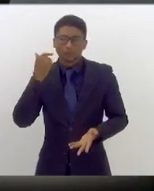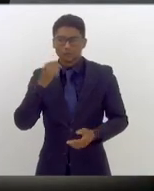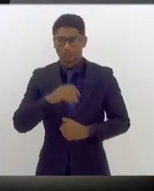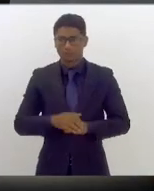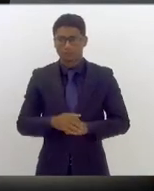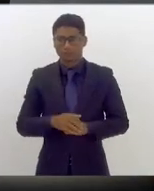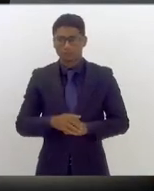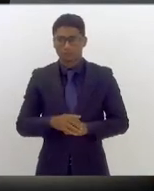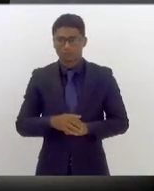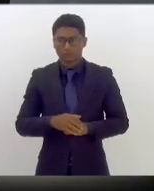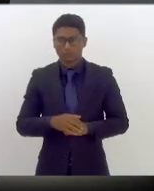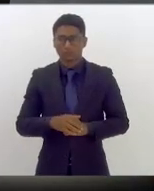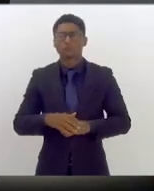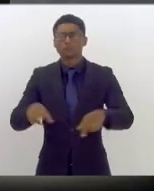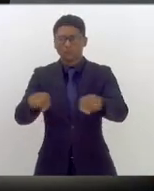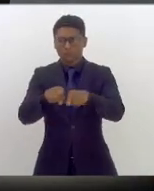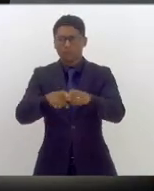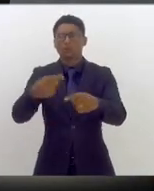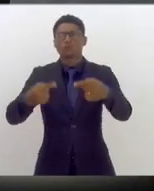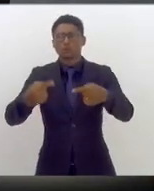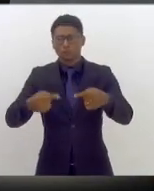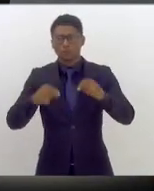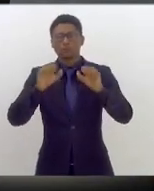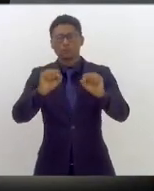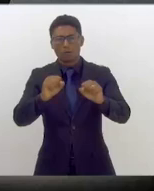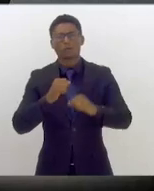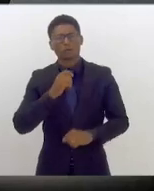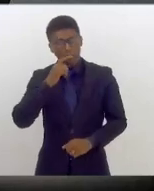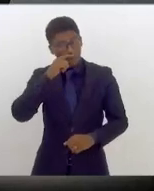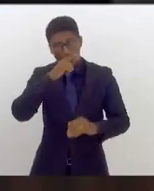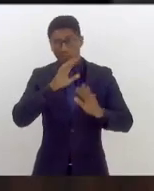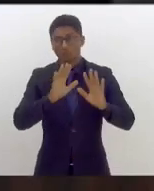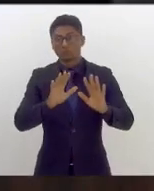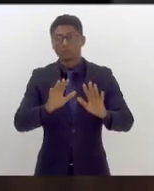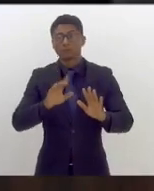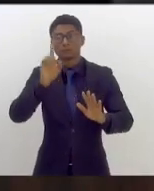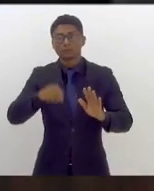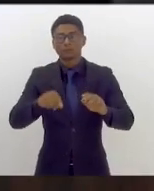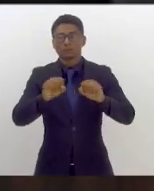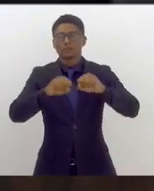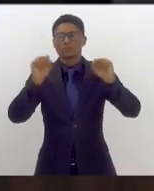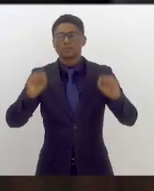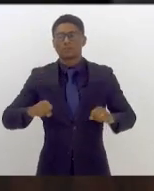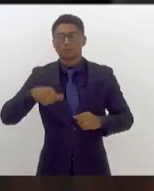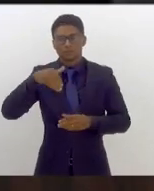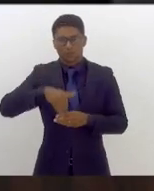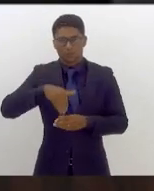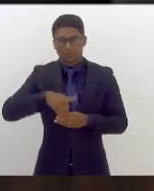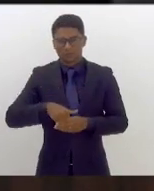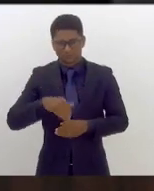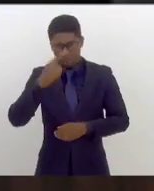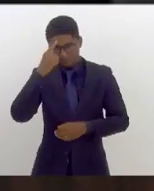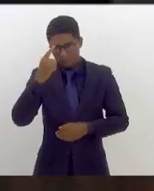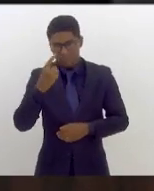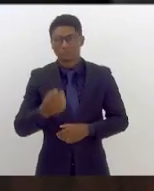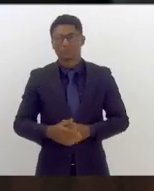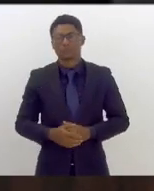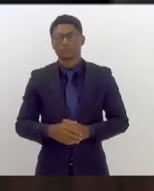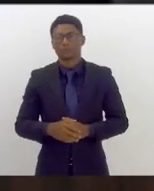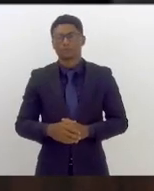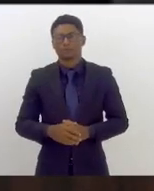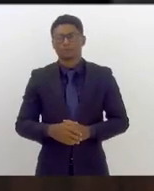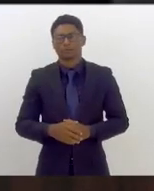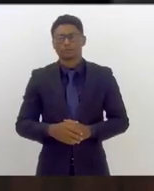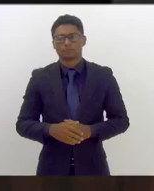a vossa excelência pode gerar discutir o destaque só que em relação ao sistema de votação Tá bom então não